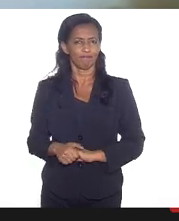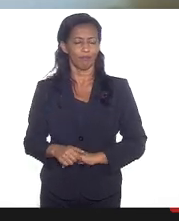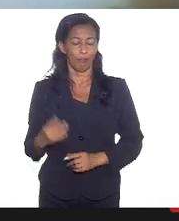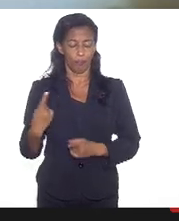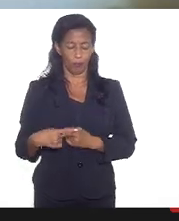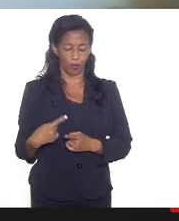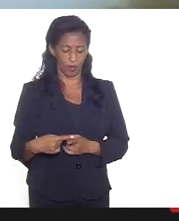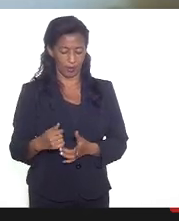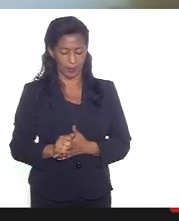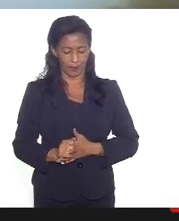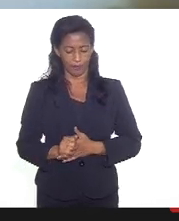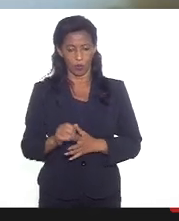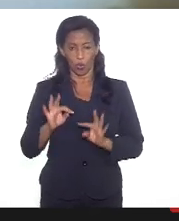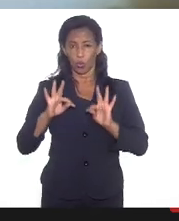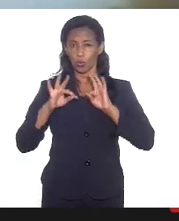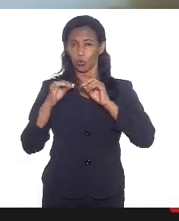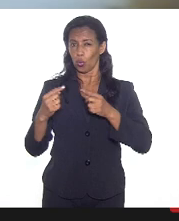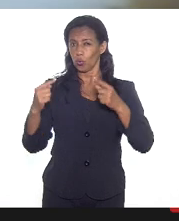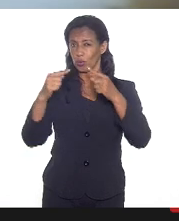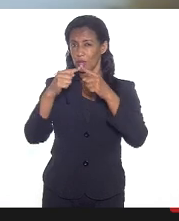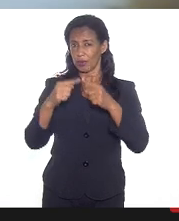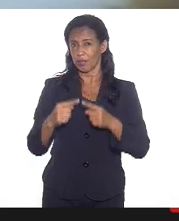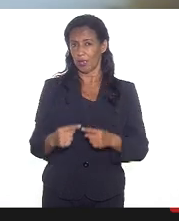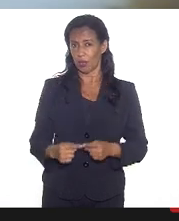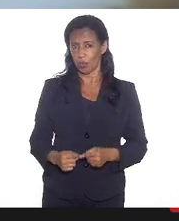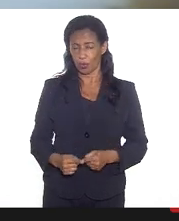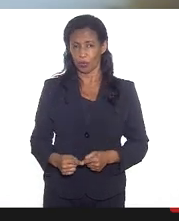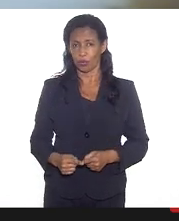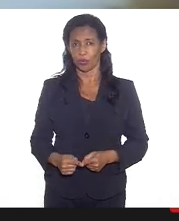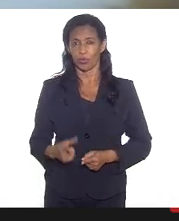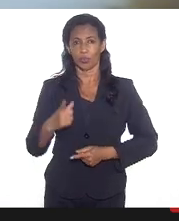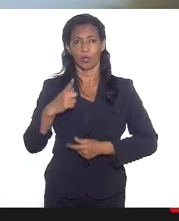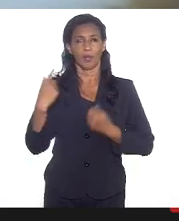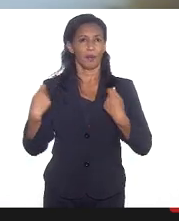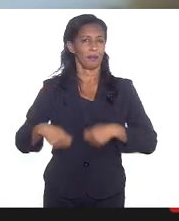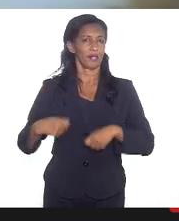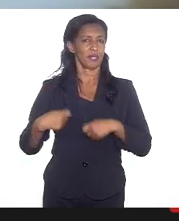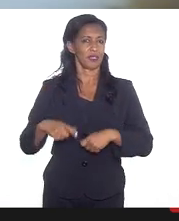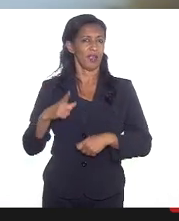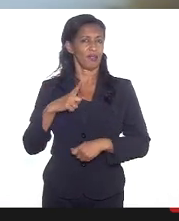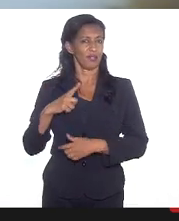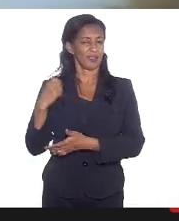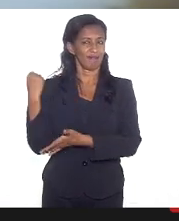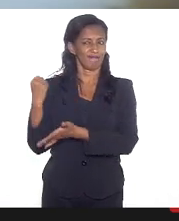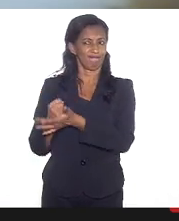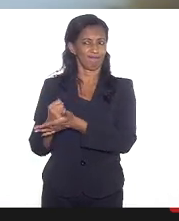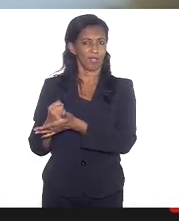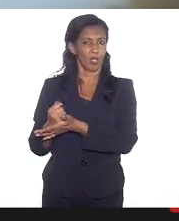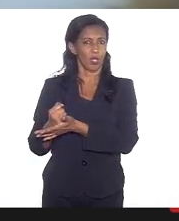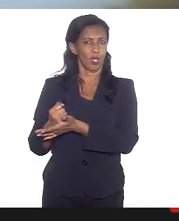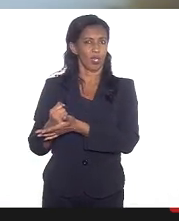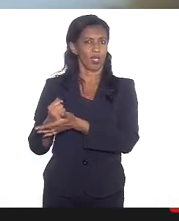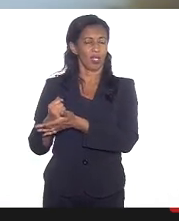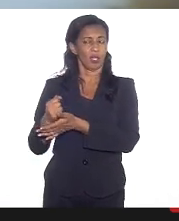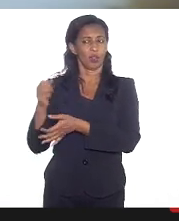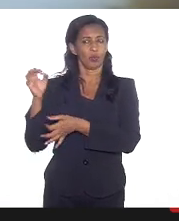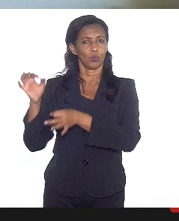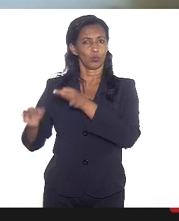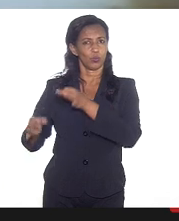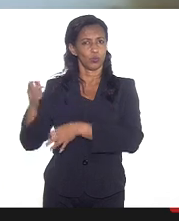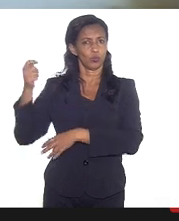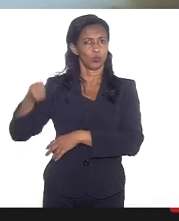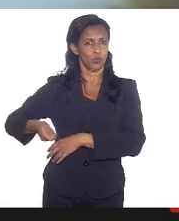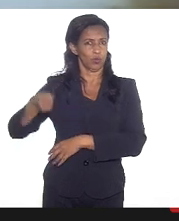Porque todos esses acordos, no fundo, tinham que ser celebrados no Tribunal de Justiça,